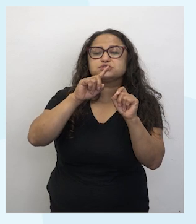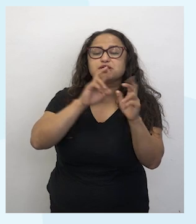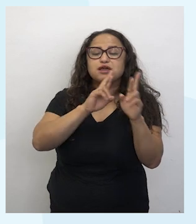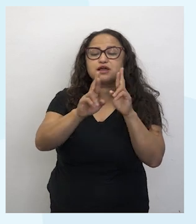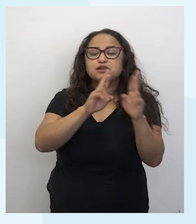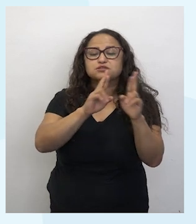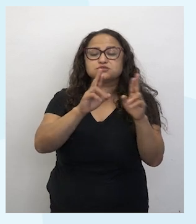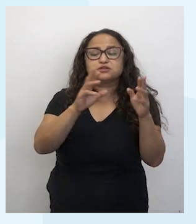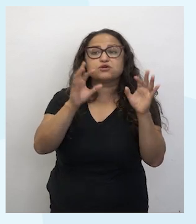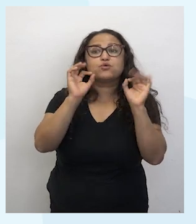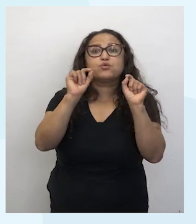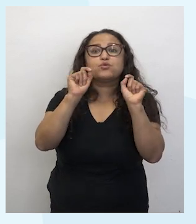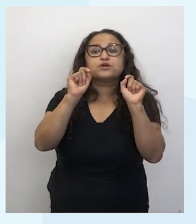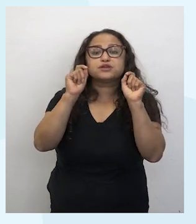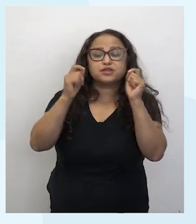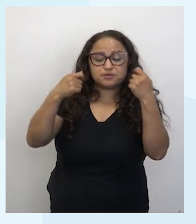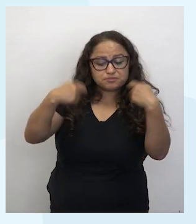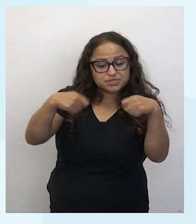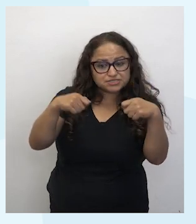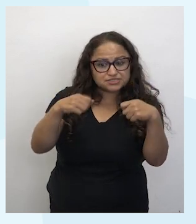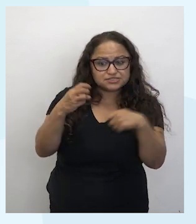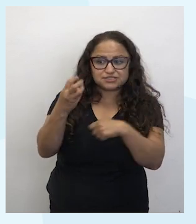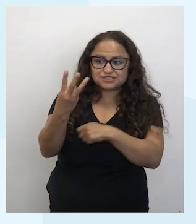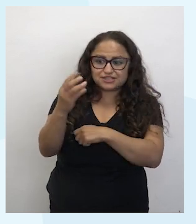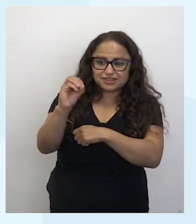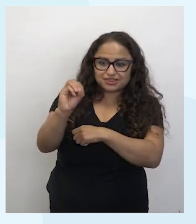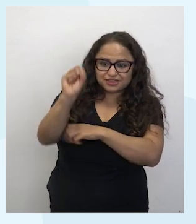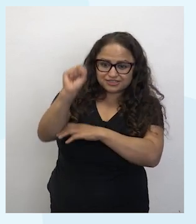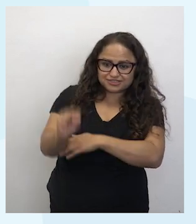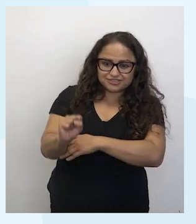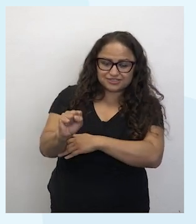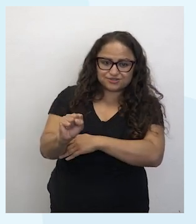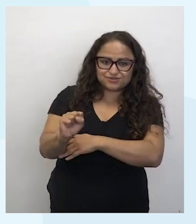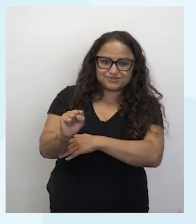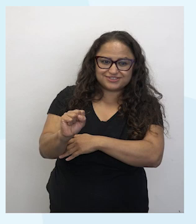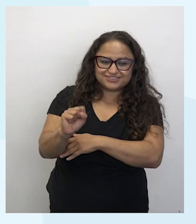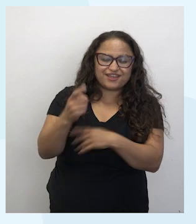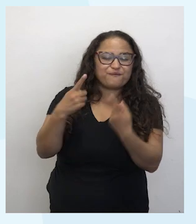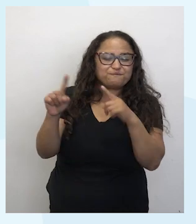faltar? O que precisa? Então, mais 30 segundos aí na enquete aí. Vamos lá, uma música para a galera aí.